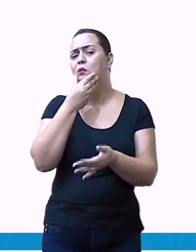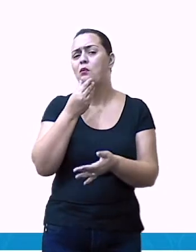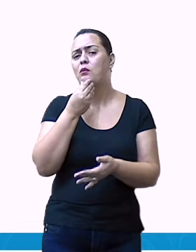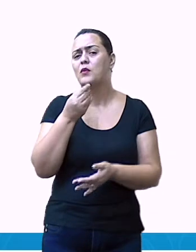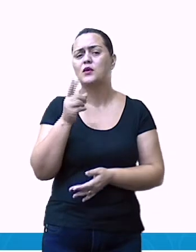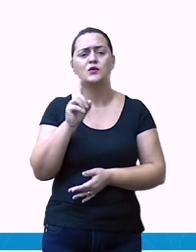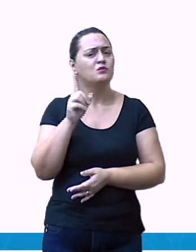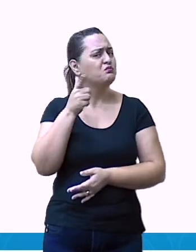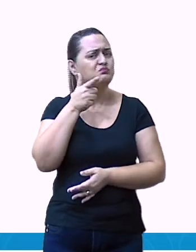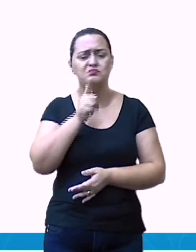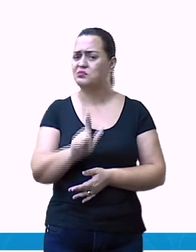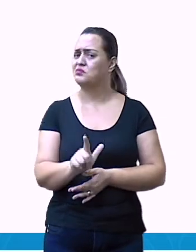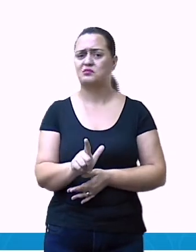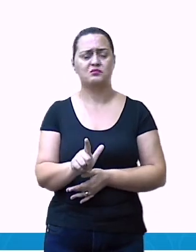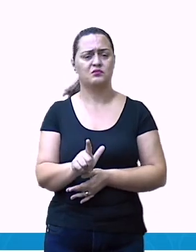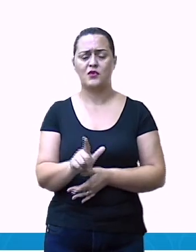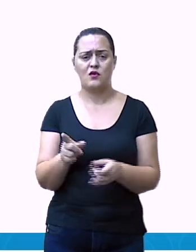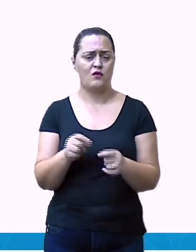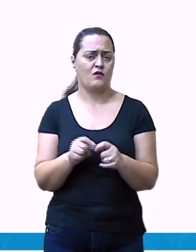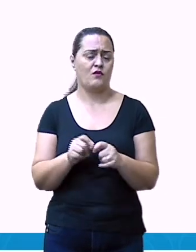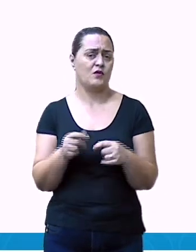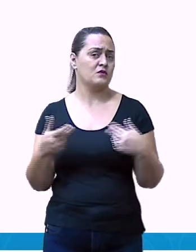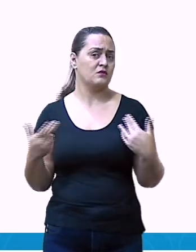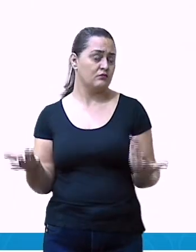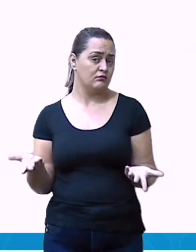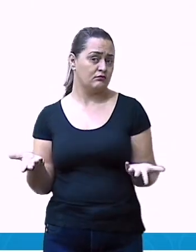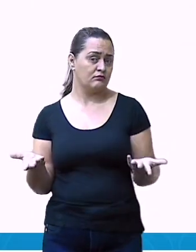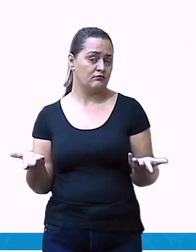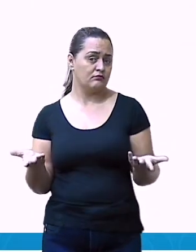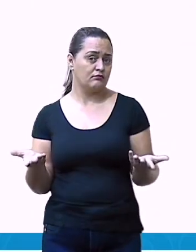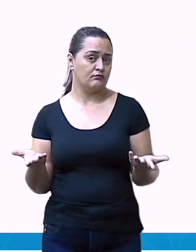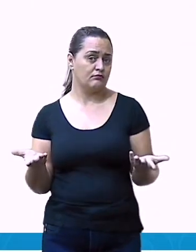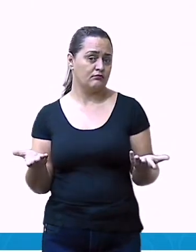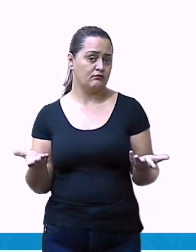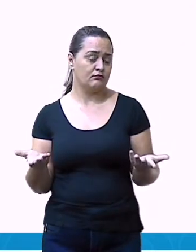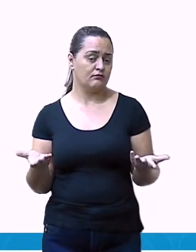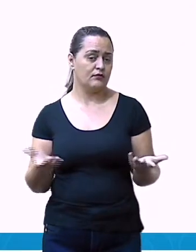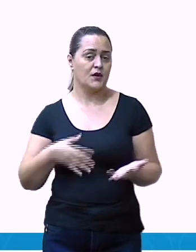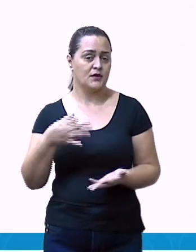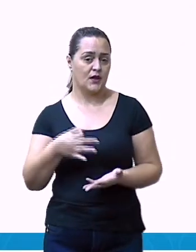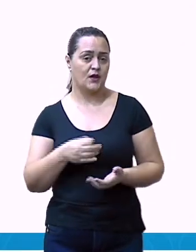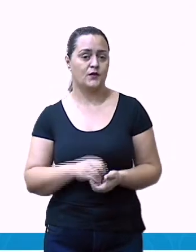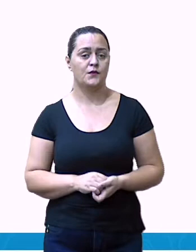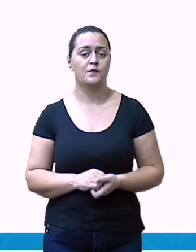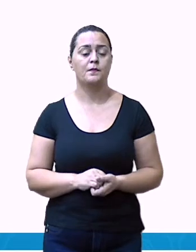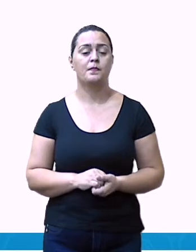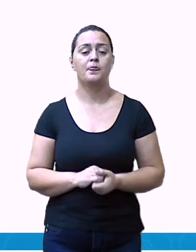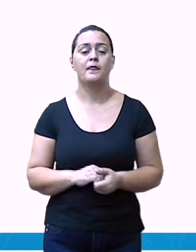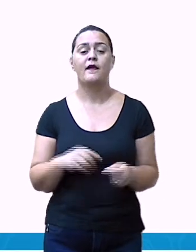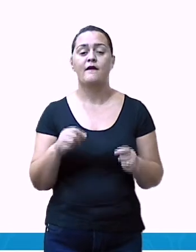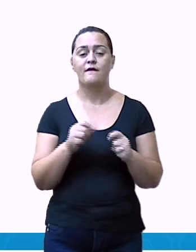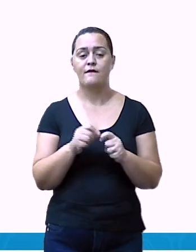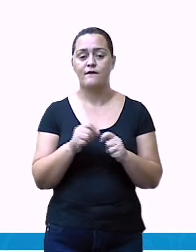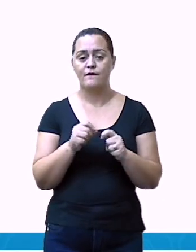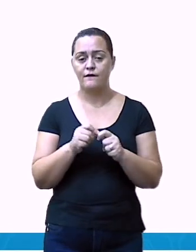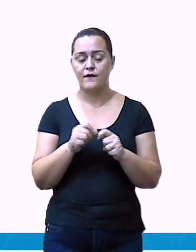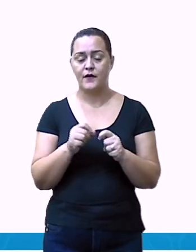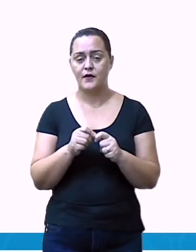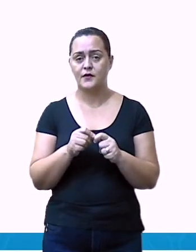é a questão que ele errou. Aqui só nos diz que as que ele acertou, ele teve um total de